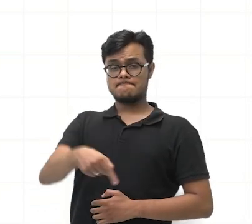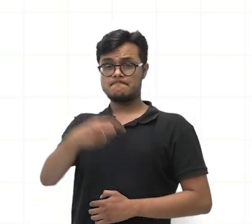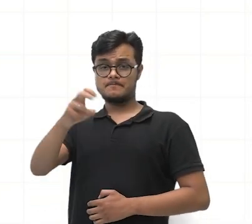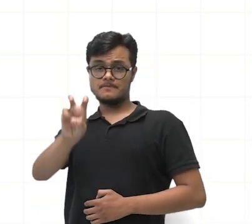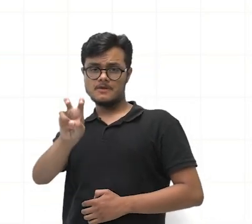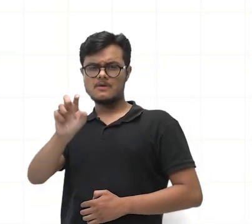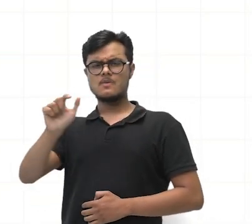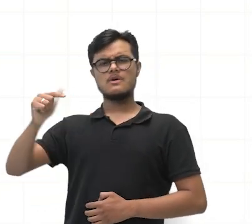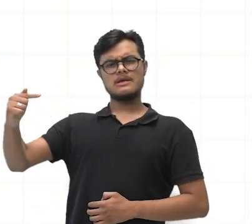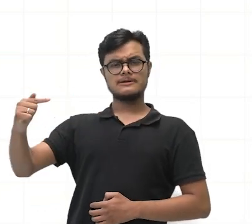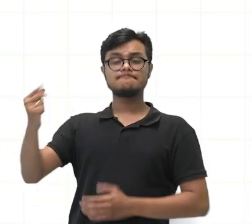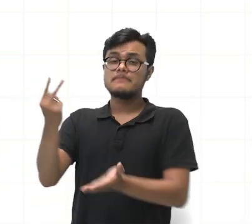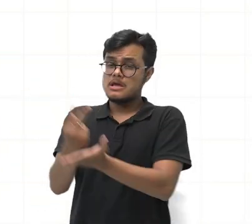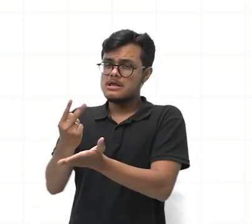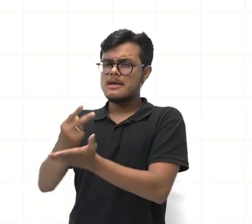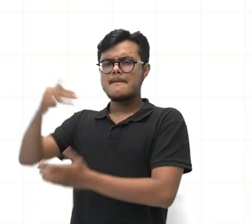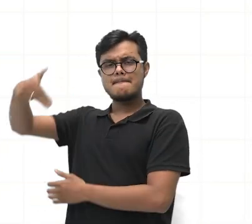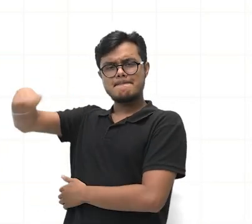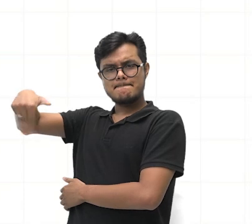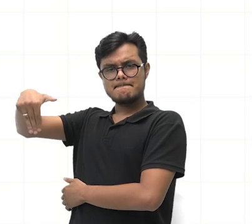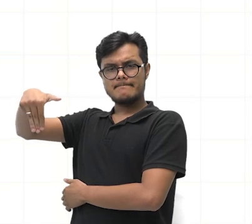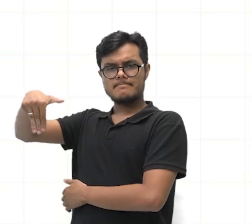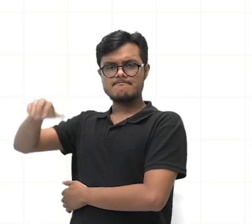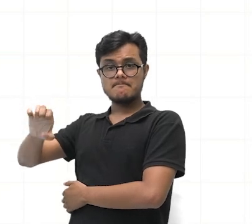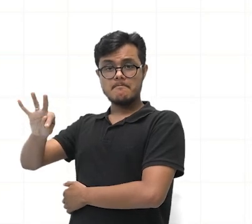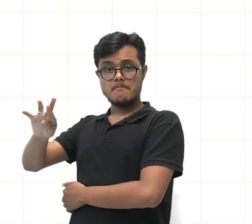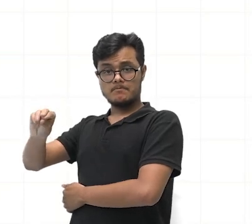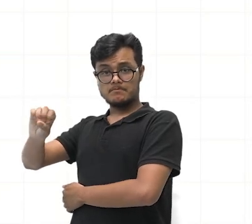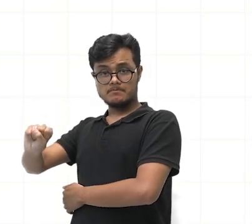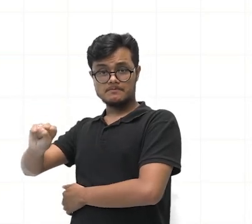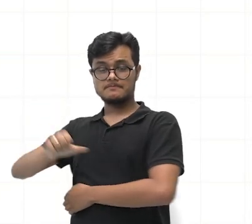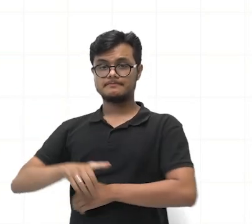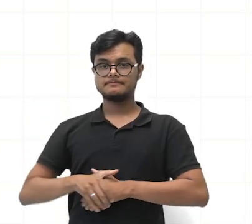3,57, pessoal, e a unidade eu vou só repetir aqui, tá bom? Então,